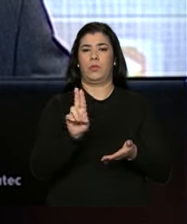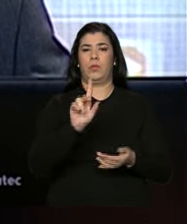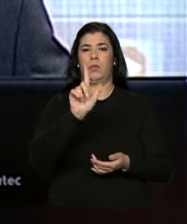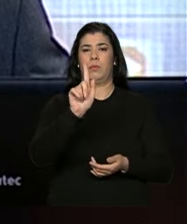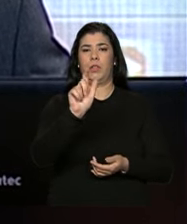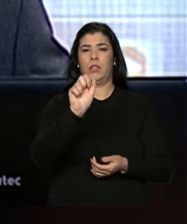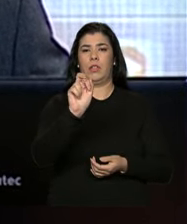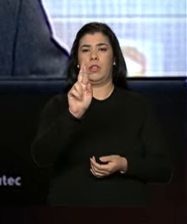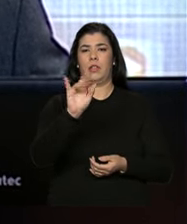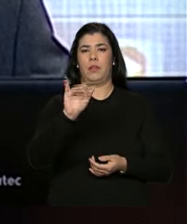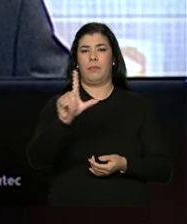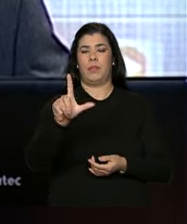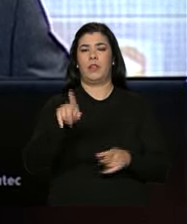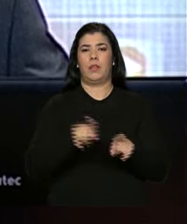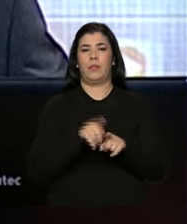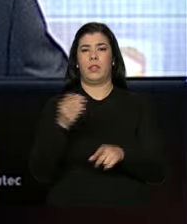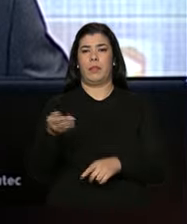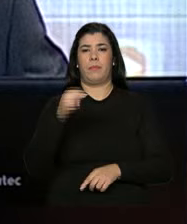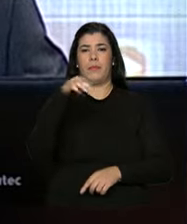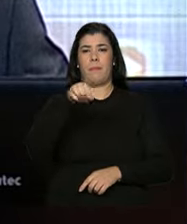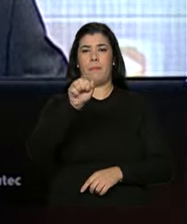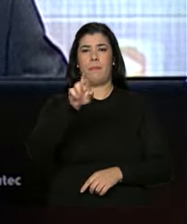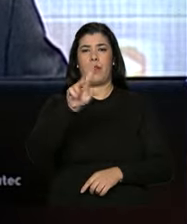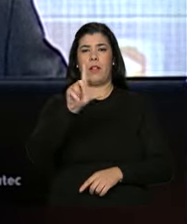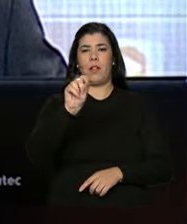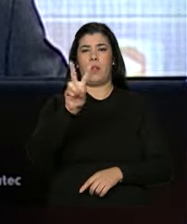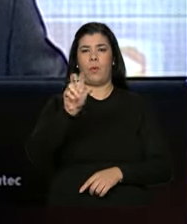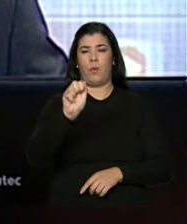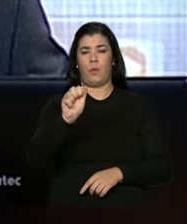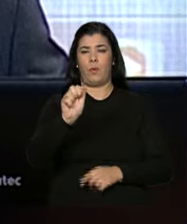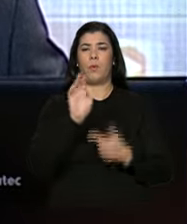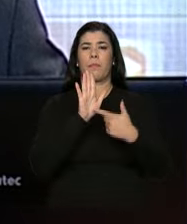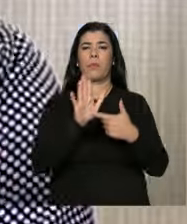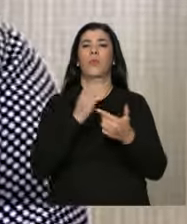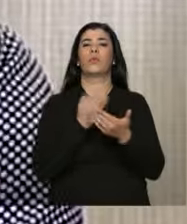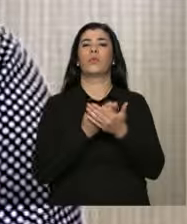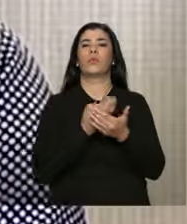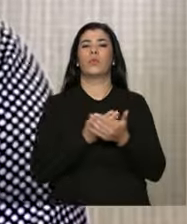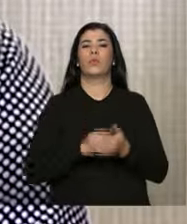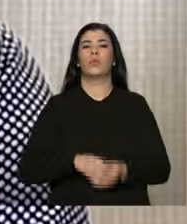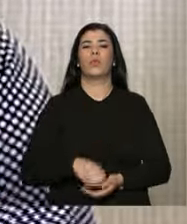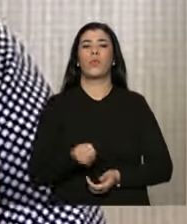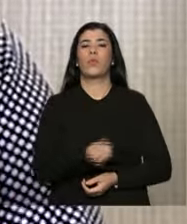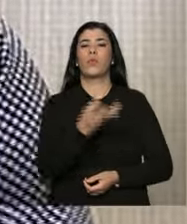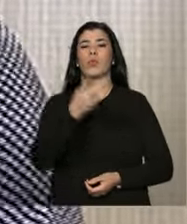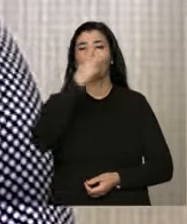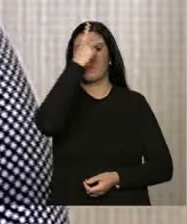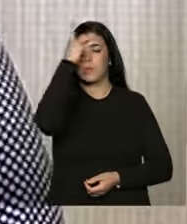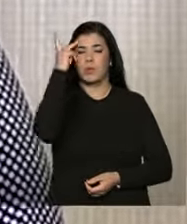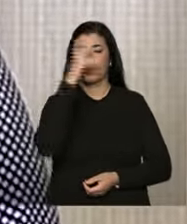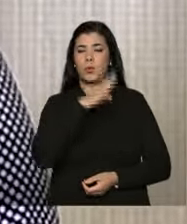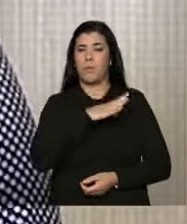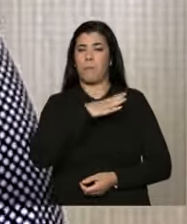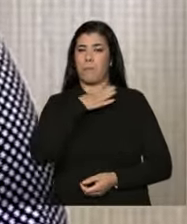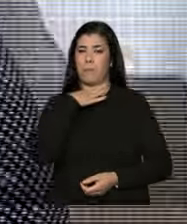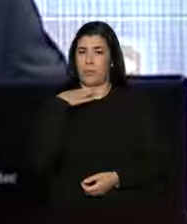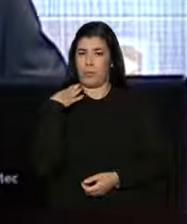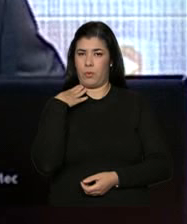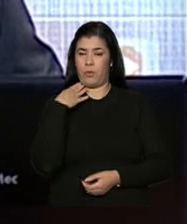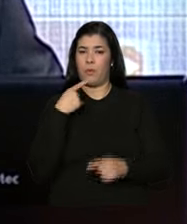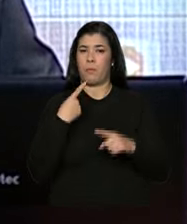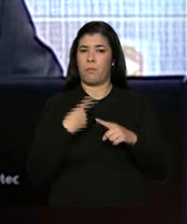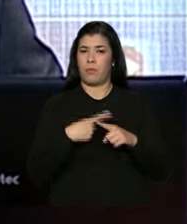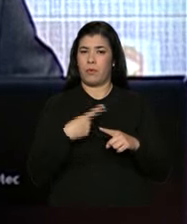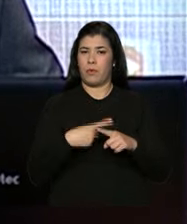Marlova há alguns dias, que é a questão da morte de jovens por armas de fogo. A gente tem um problema